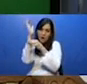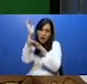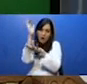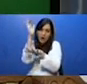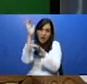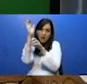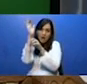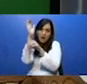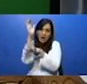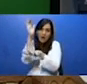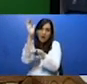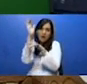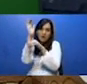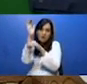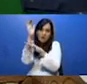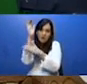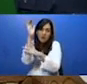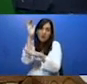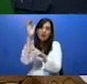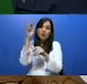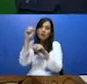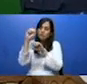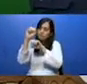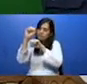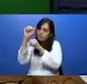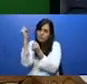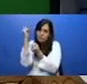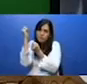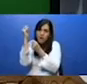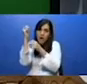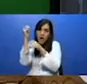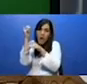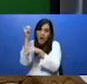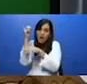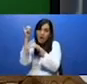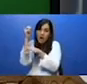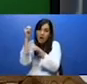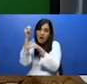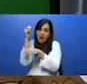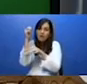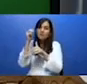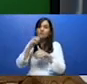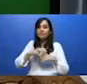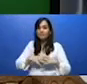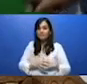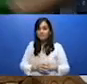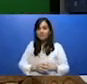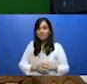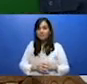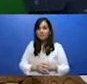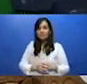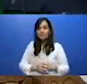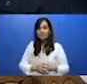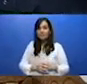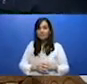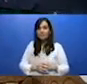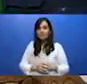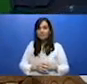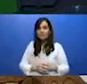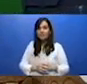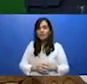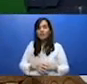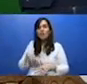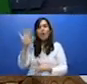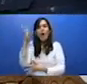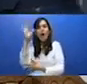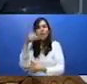tá? Às vezes em um galho quebrado, tá? A gente pode encontrar essa resina, tá? Olha, algumas árvores